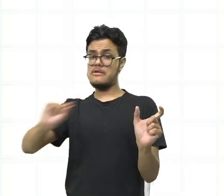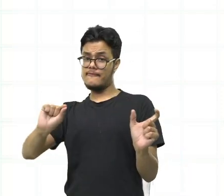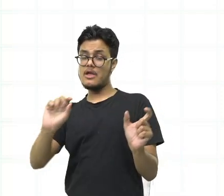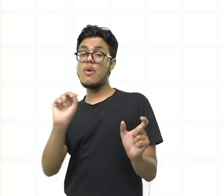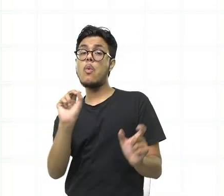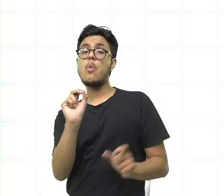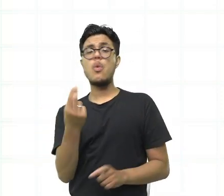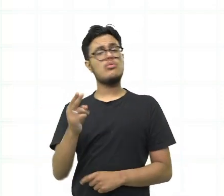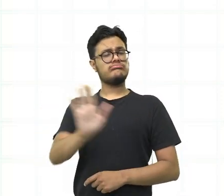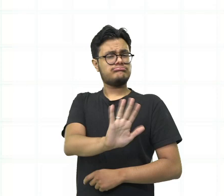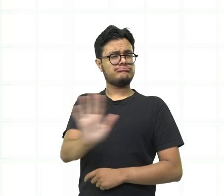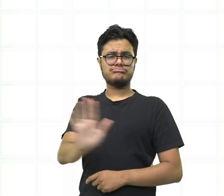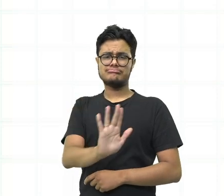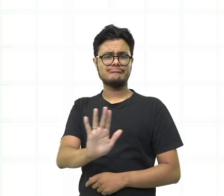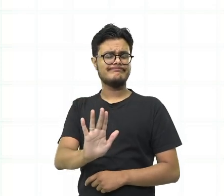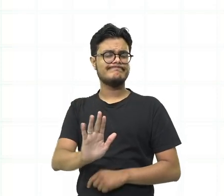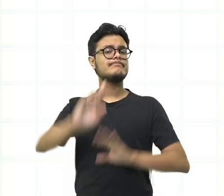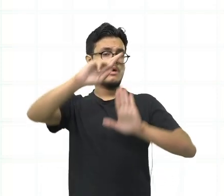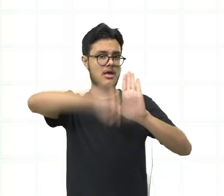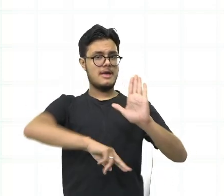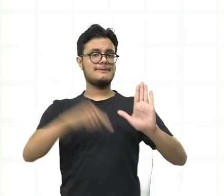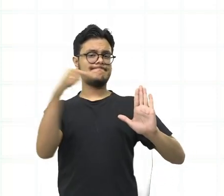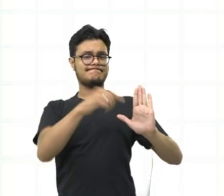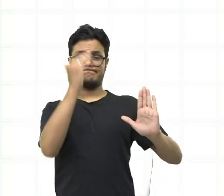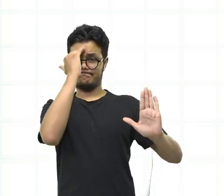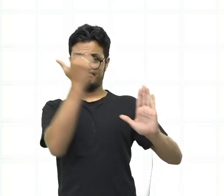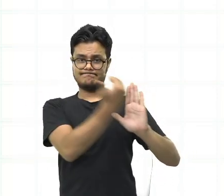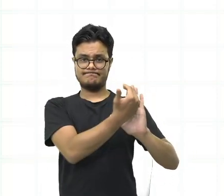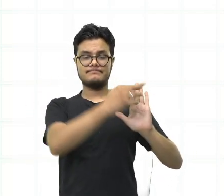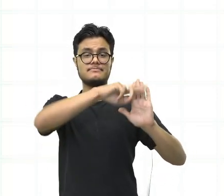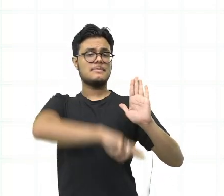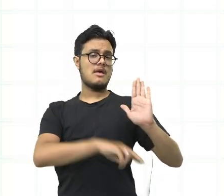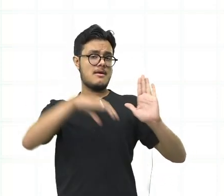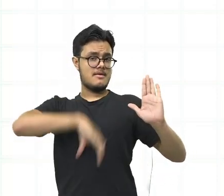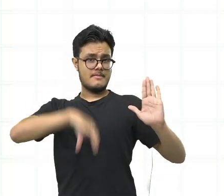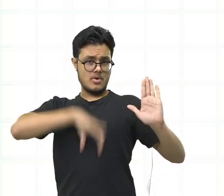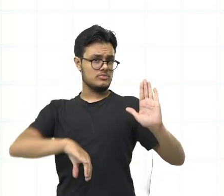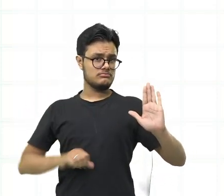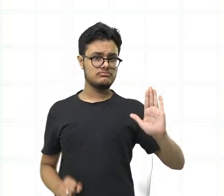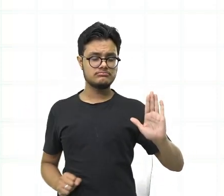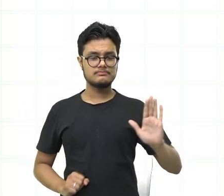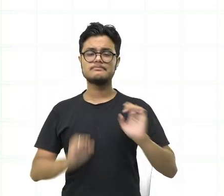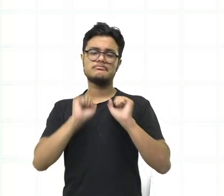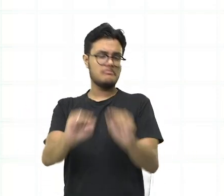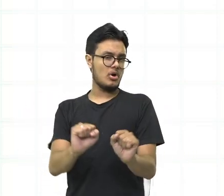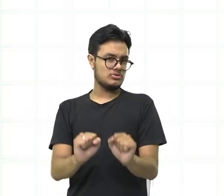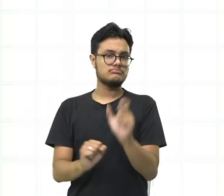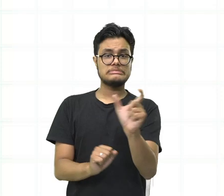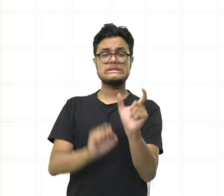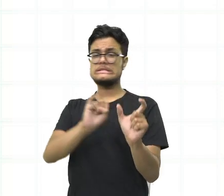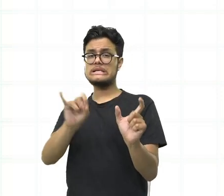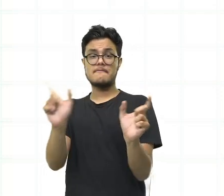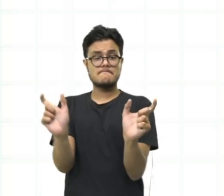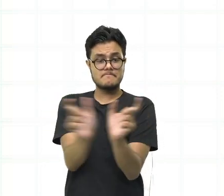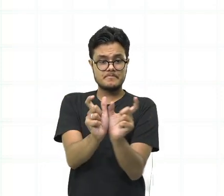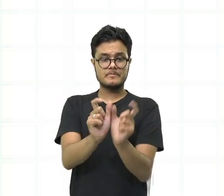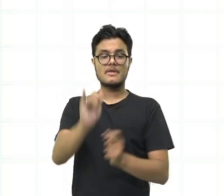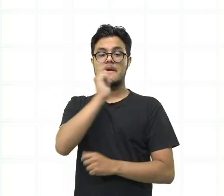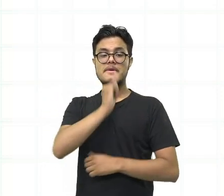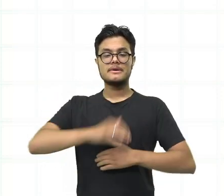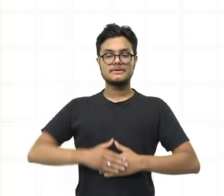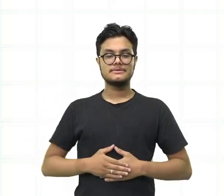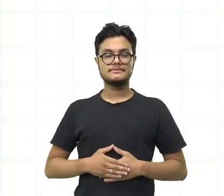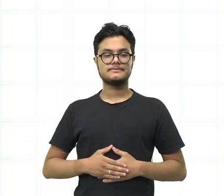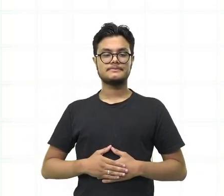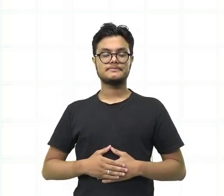depende das regras ortográficas, tá? Então, pode acontecer com hífen ou simplesmente serem ligadas automaticamente, como acontece aqui, ó,